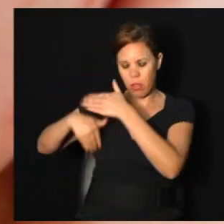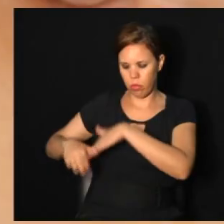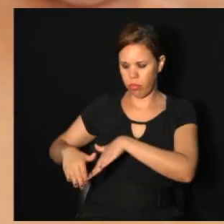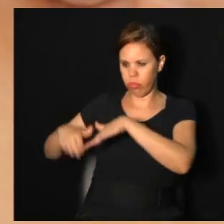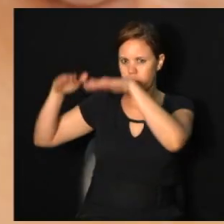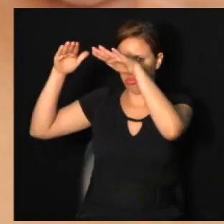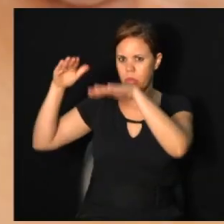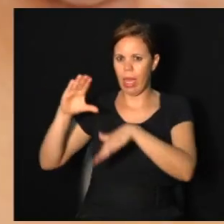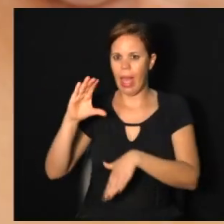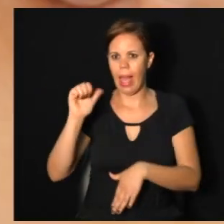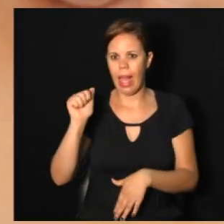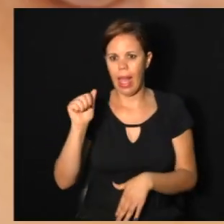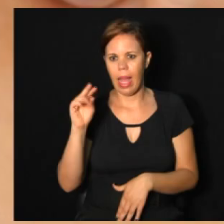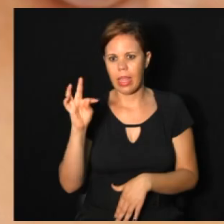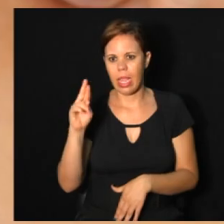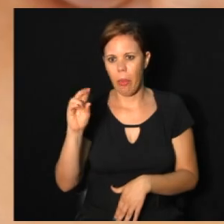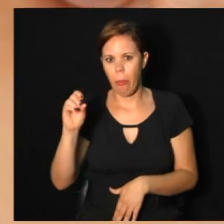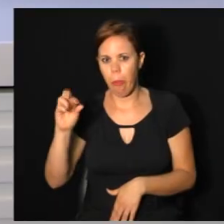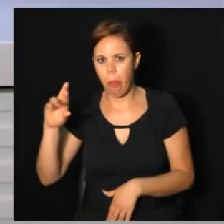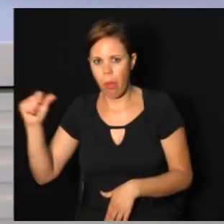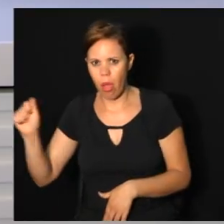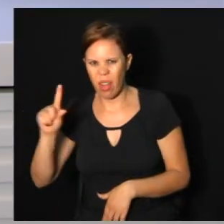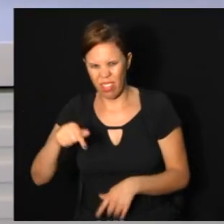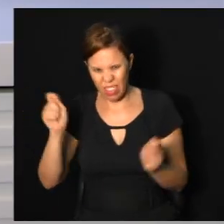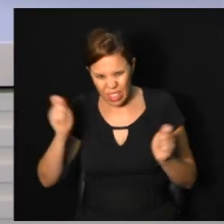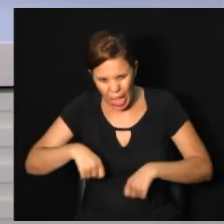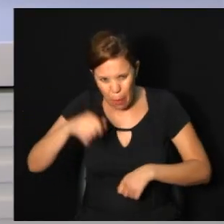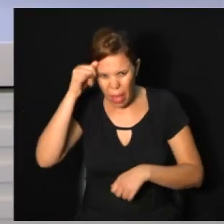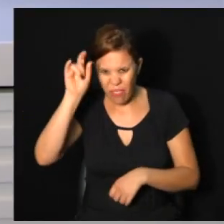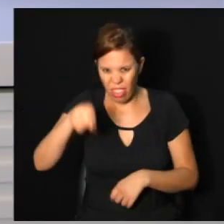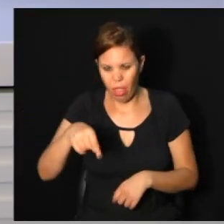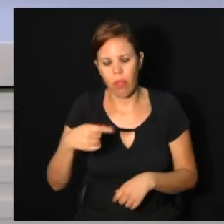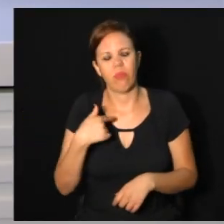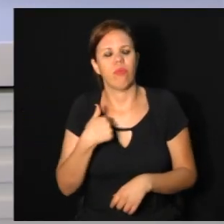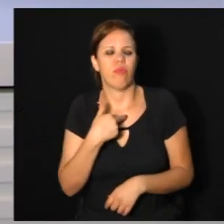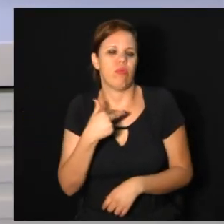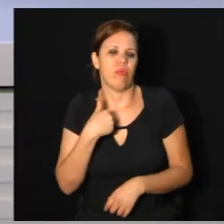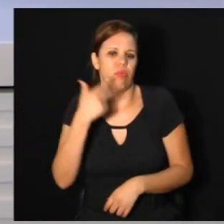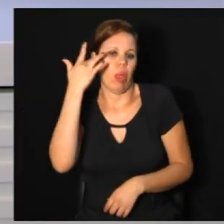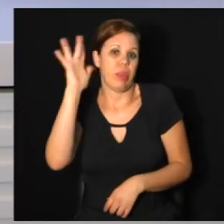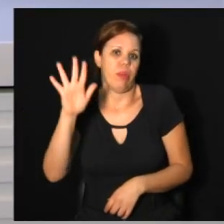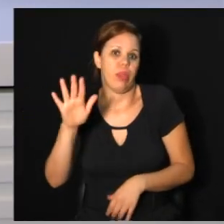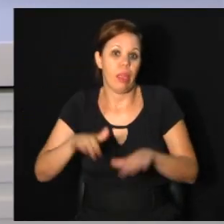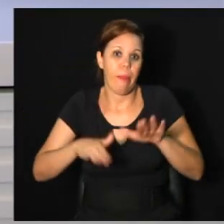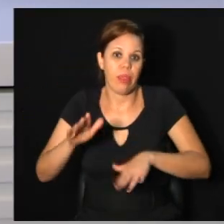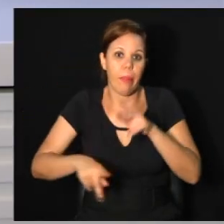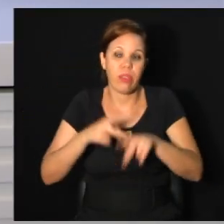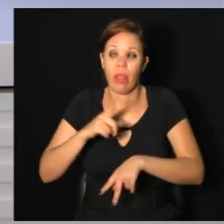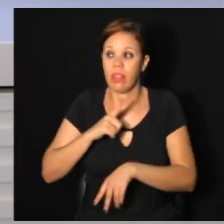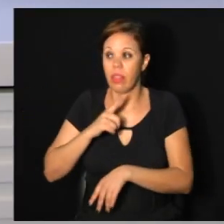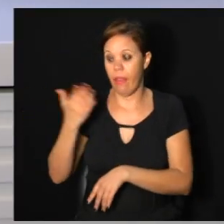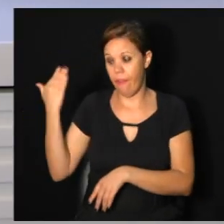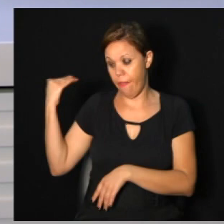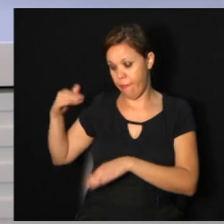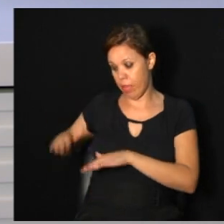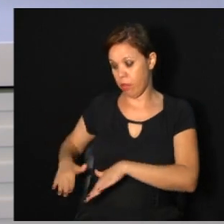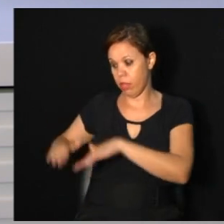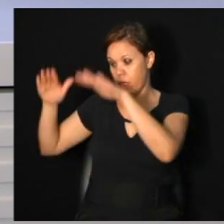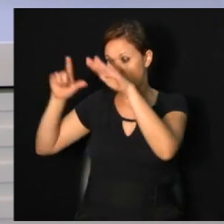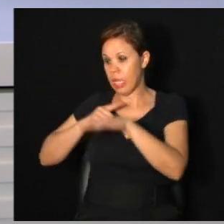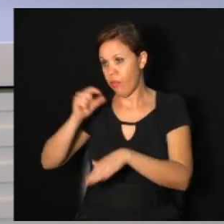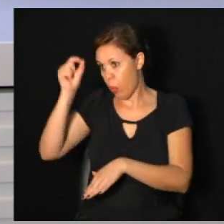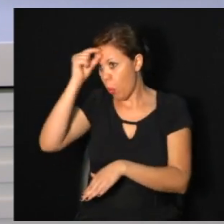Ainda assim, será que é possível prevenir? Não dá para saber, porque vai depender se a pessoa teve uma catapora quando era criança